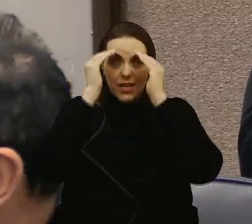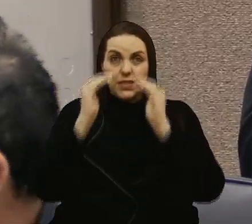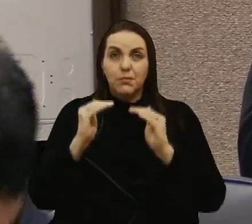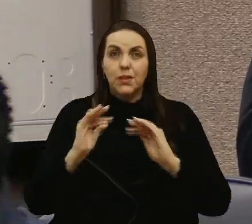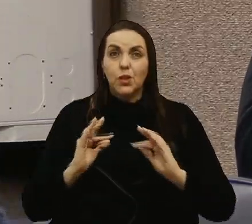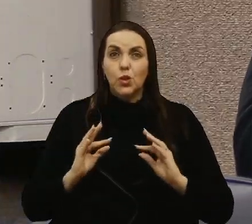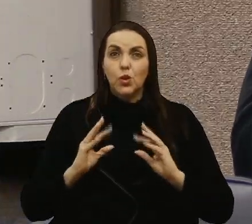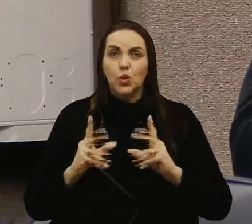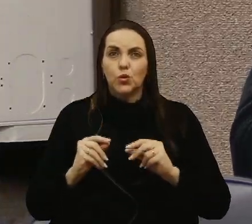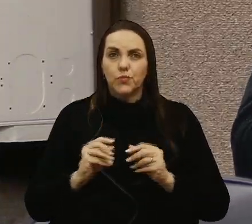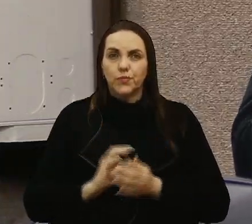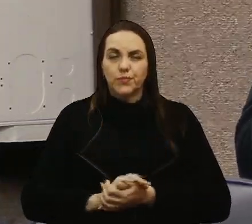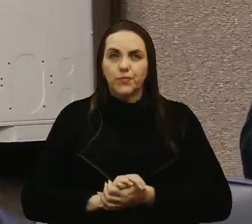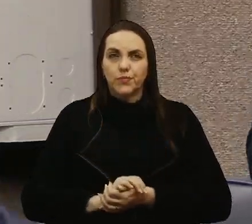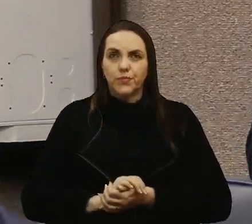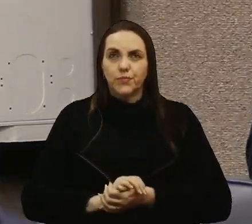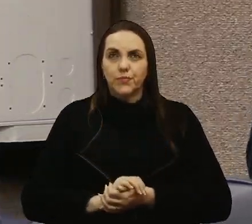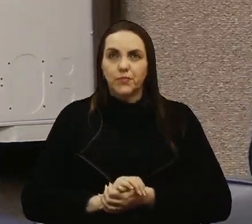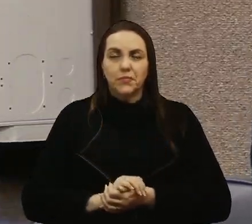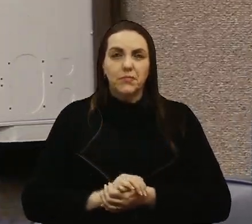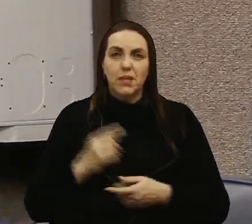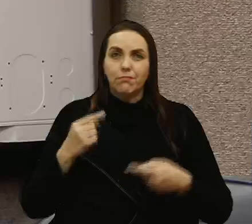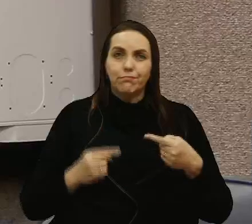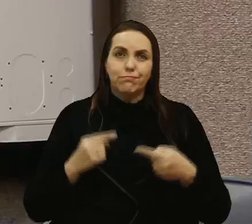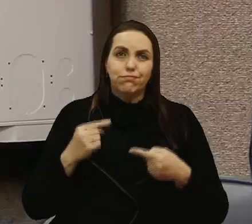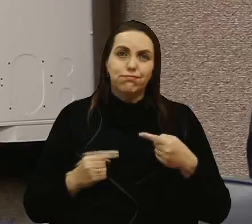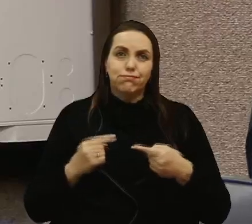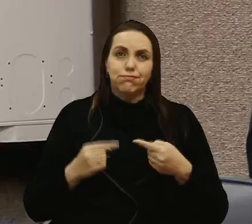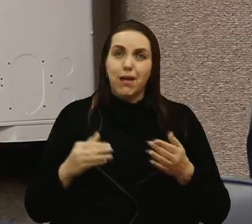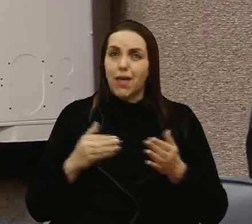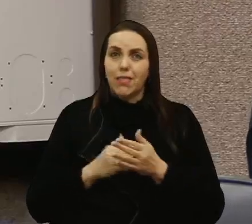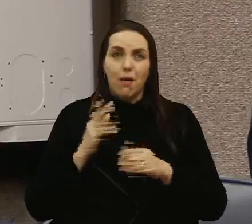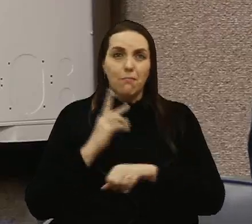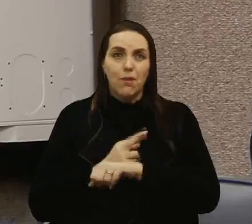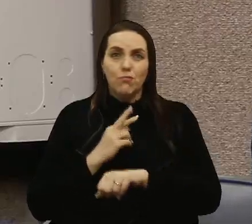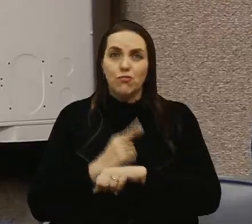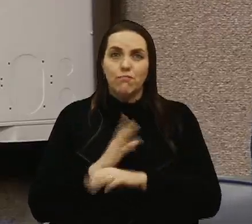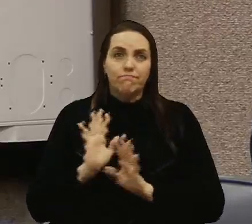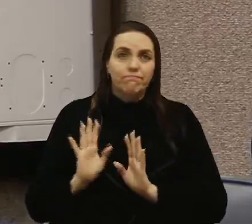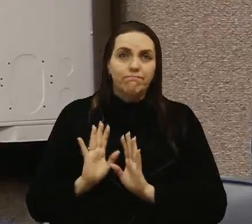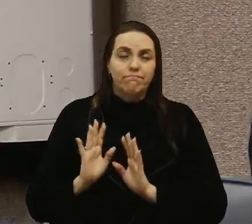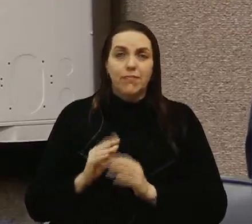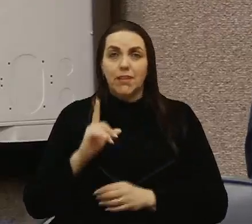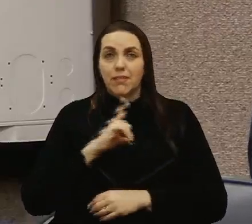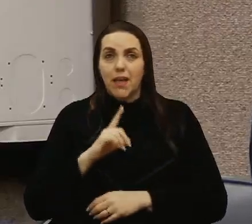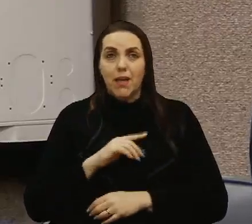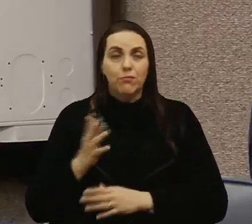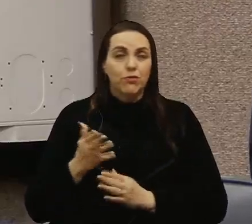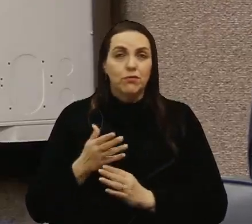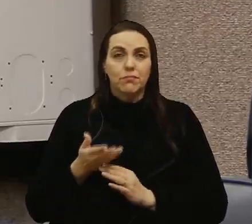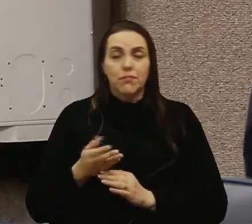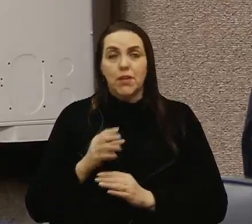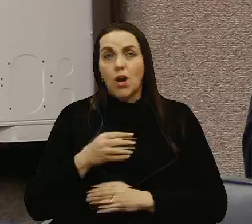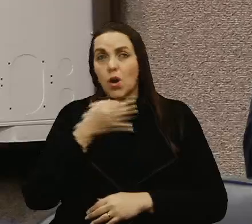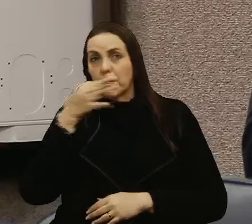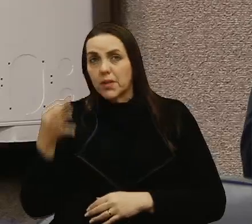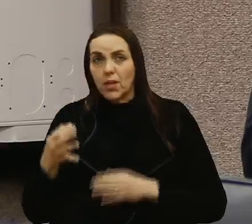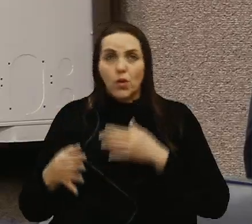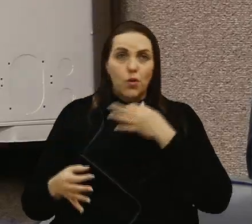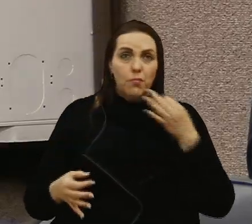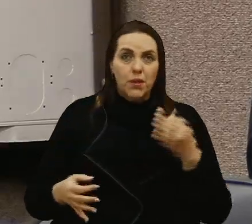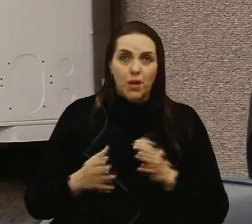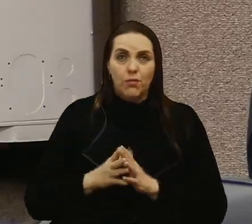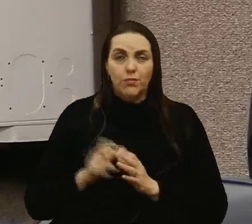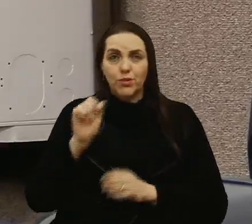todos. E não importa nós ficar discutindo aqui até o meio-dia, nós temos um lado, temos o outro, a gente fica generalizando para o lado